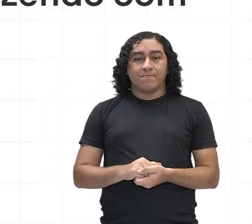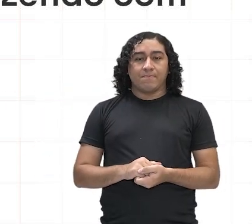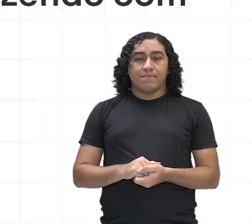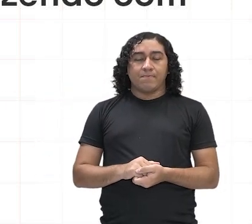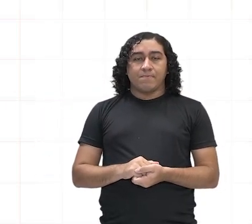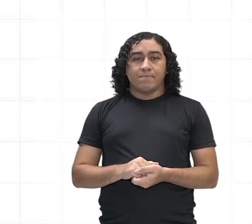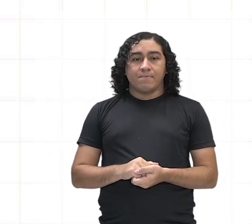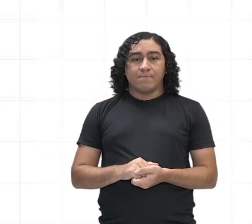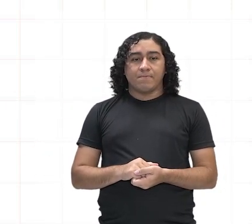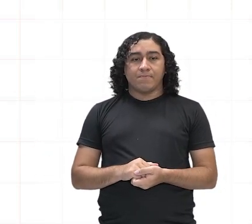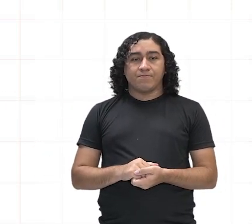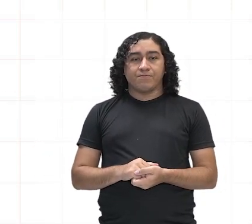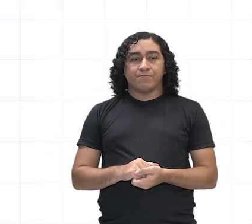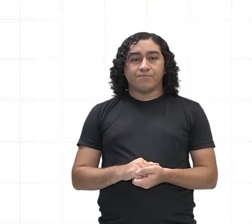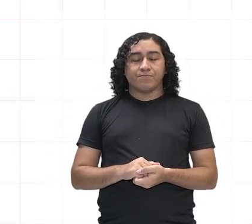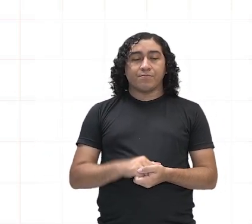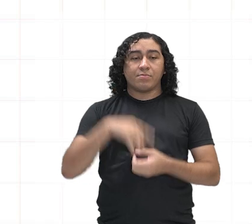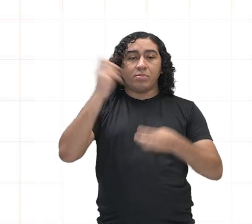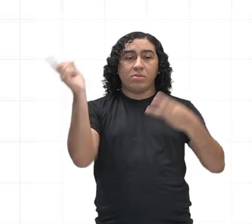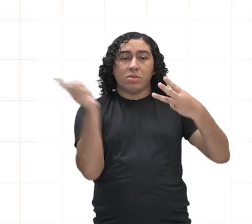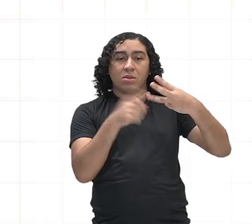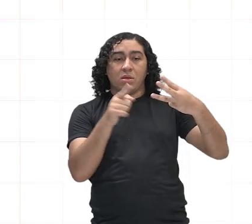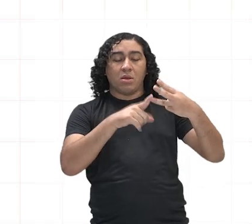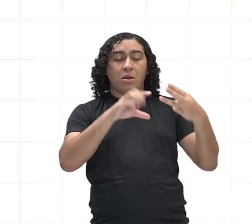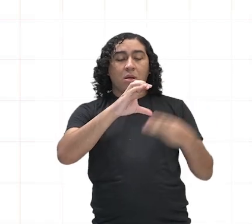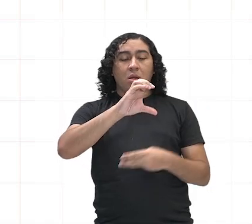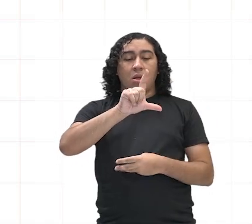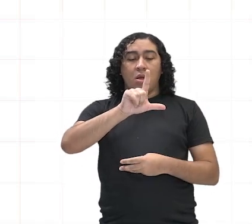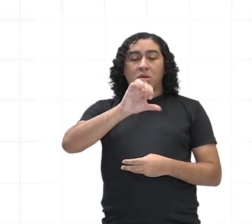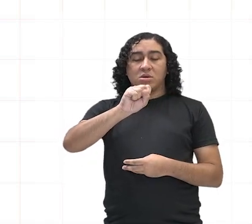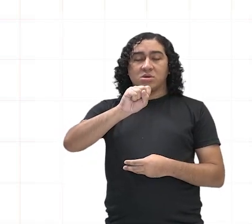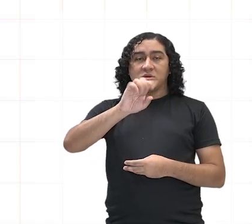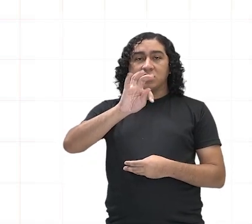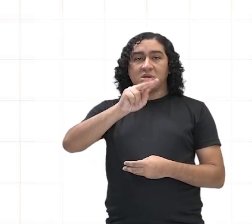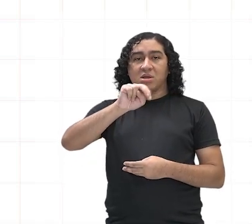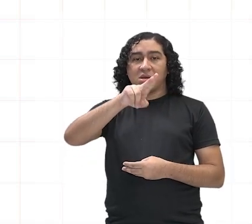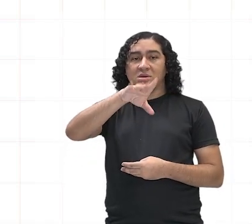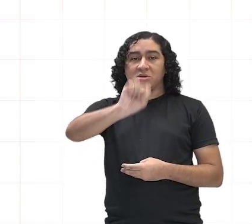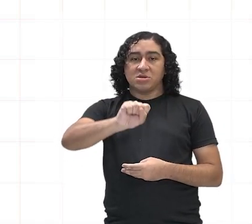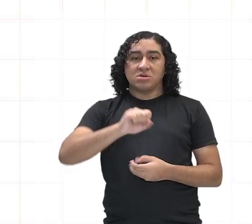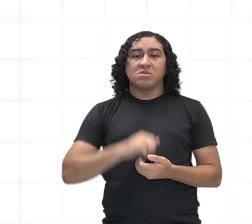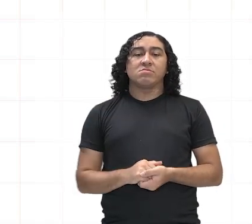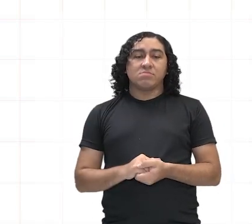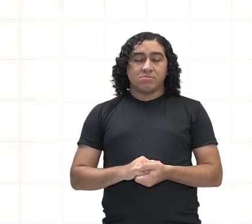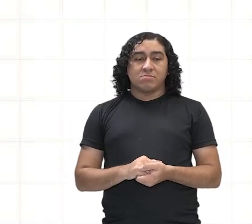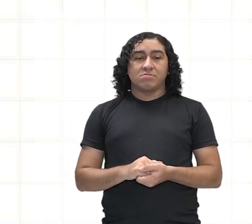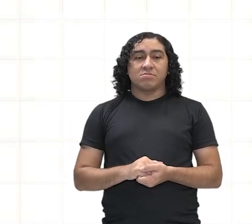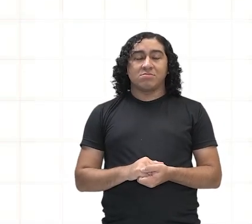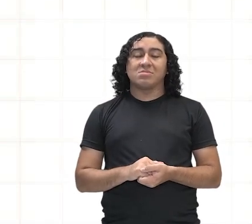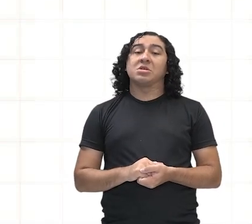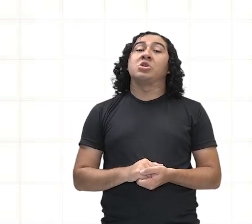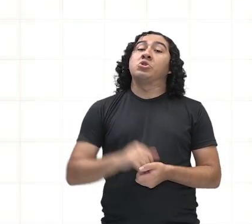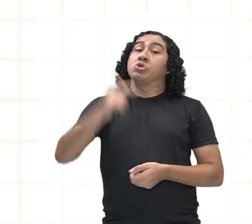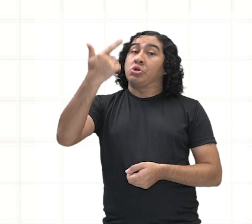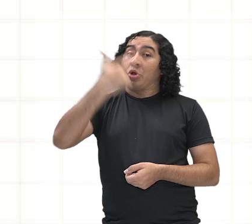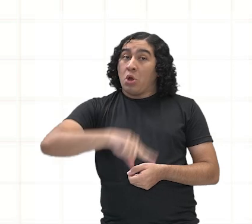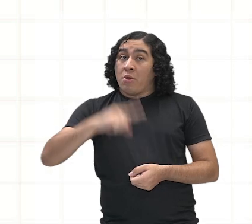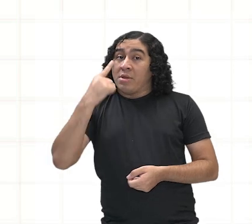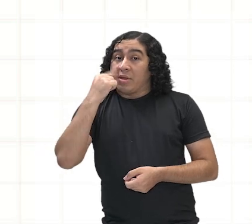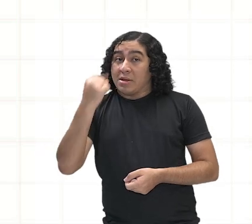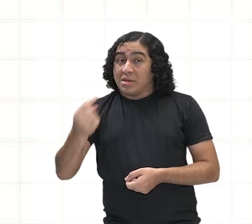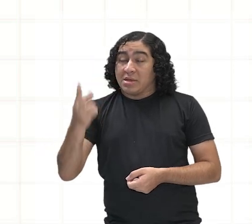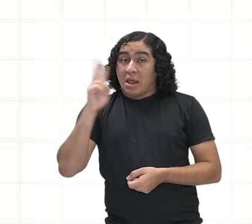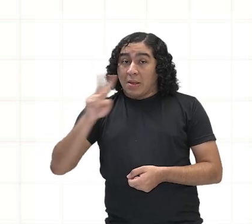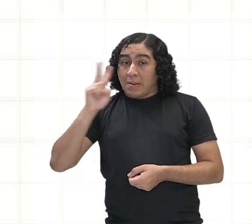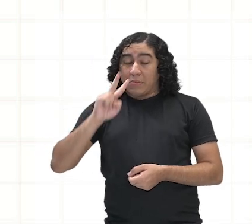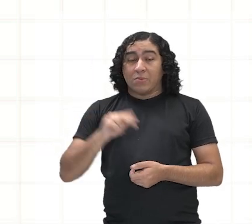dois, acompanha ali comigo. Vou falar agora de Clístenes, tá? E aí, bota na tua cabecinha uma parte bem interessante de